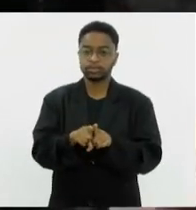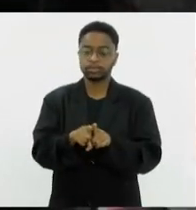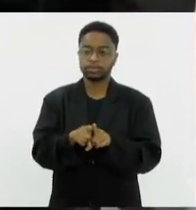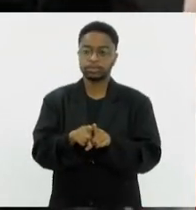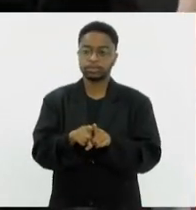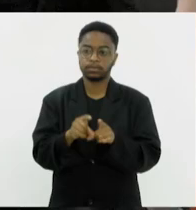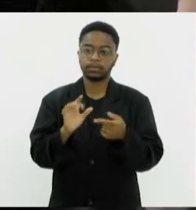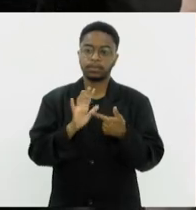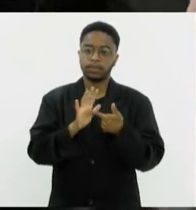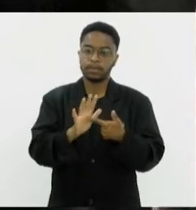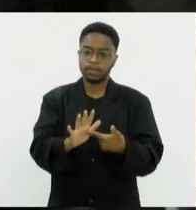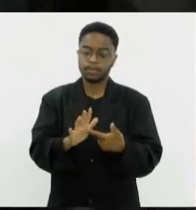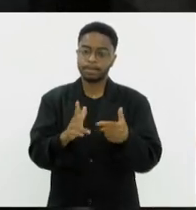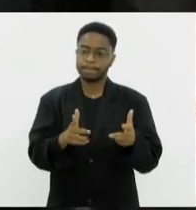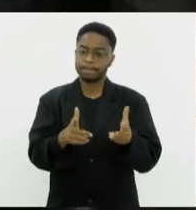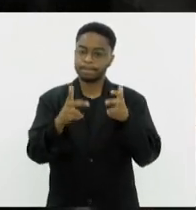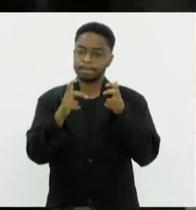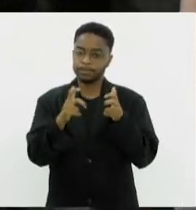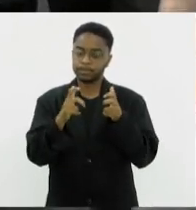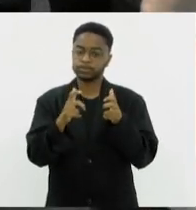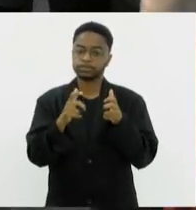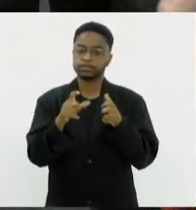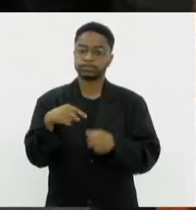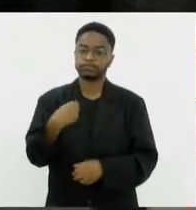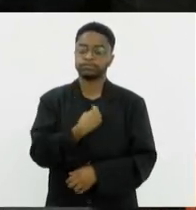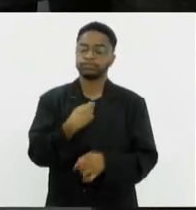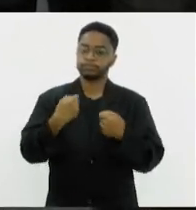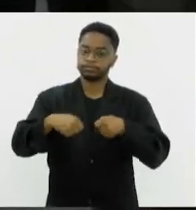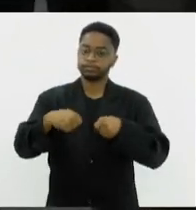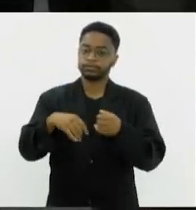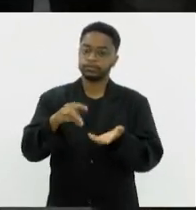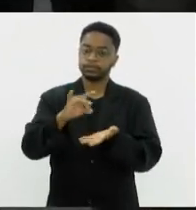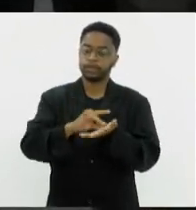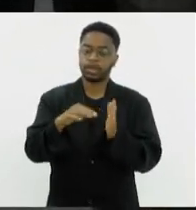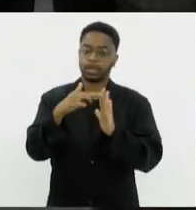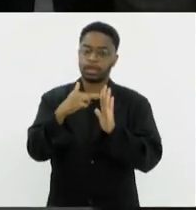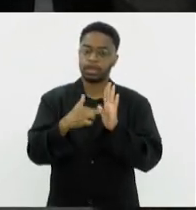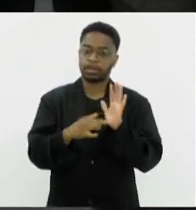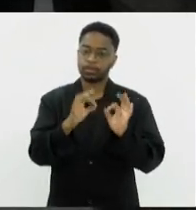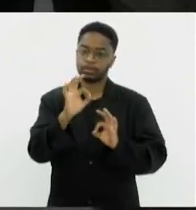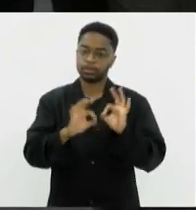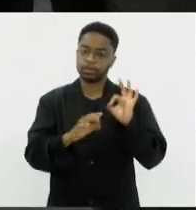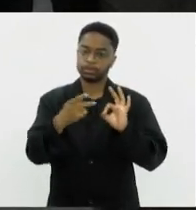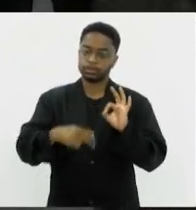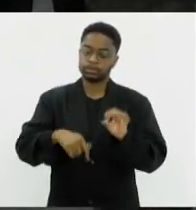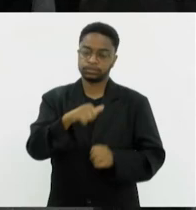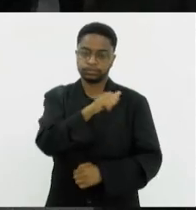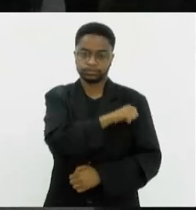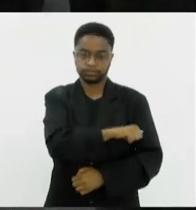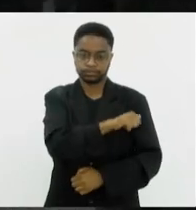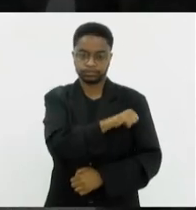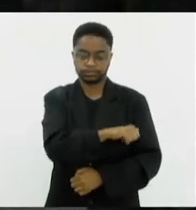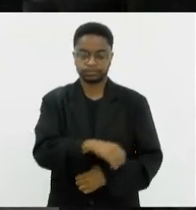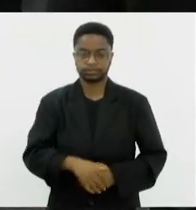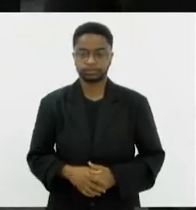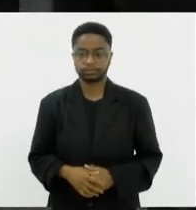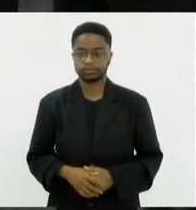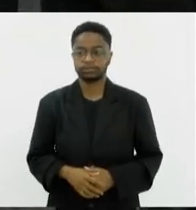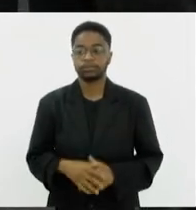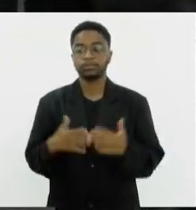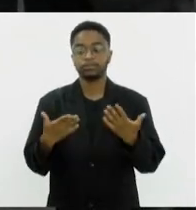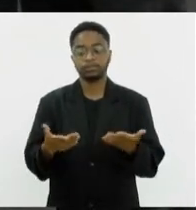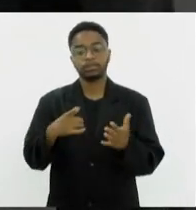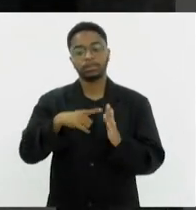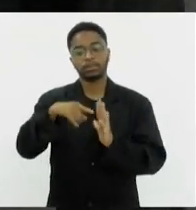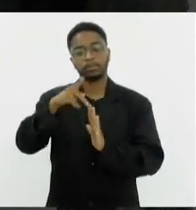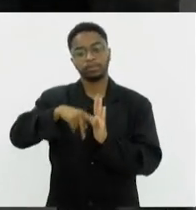a percepção, senhora presidente, de que precisamos regulamentar no estado do Rio de Janeiro as cozinhas solidárias. Então, tem um